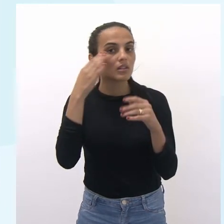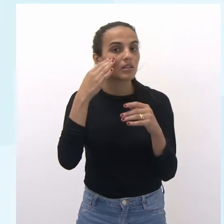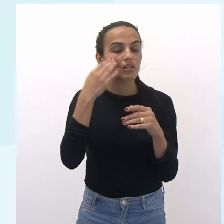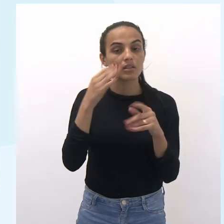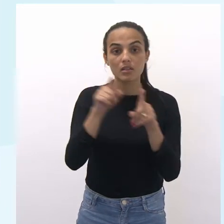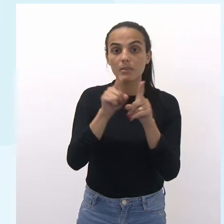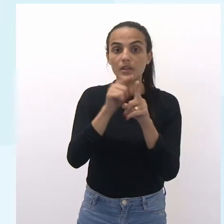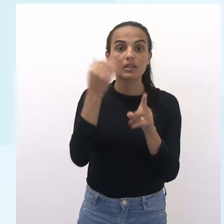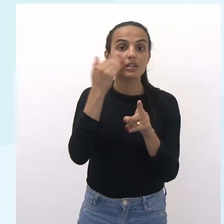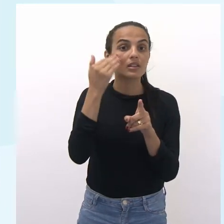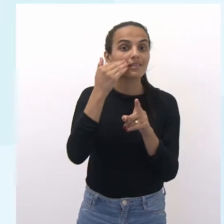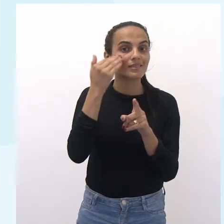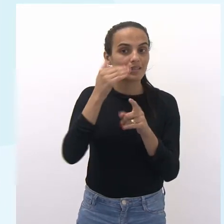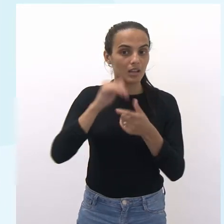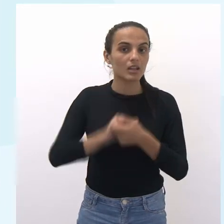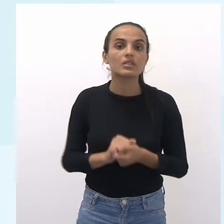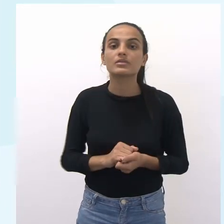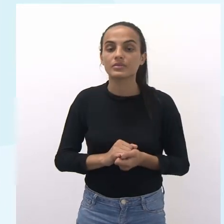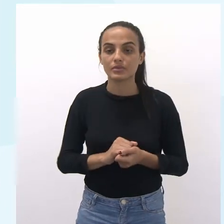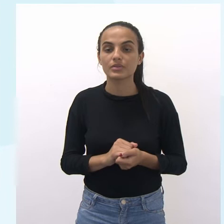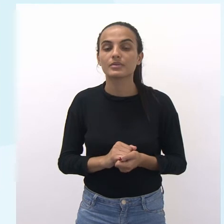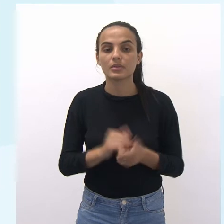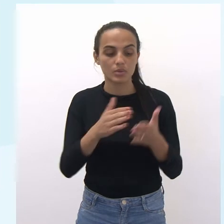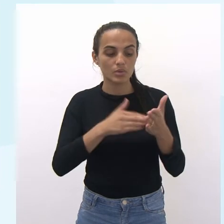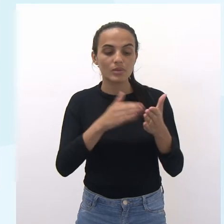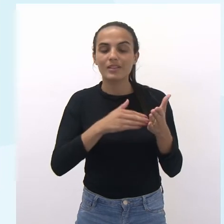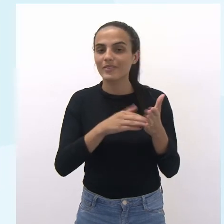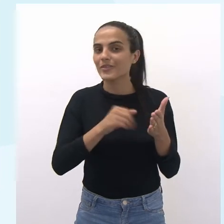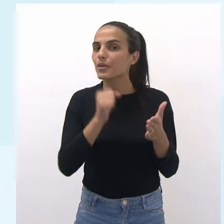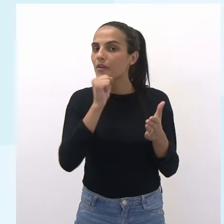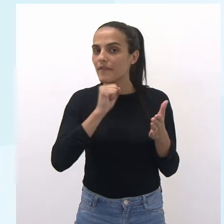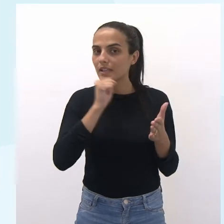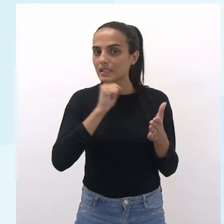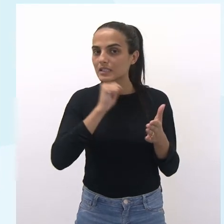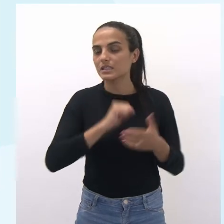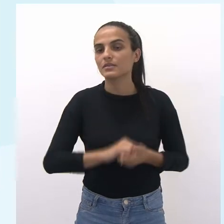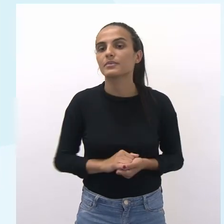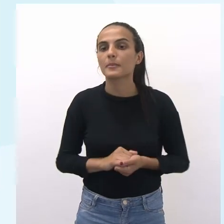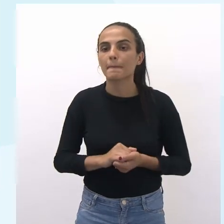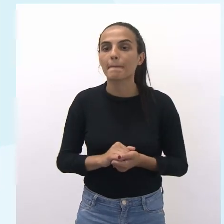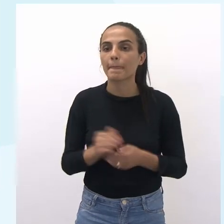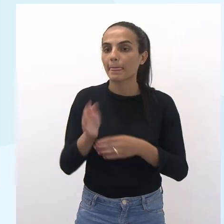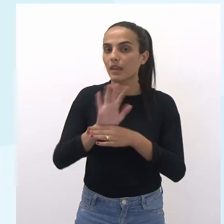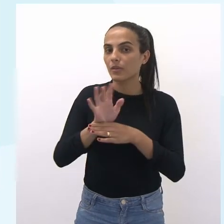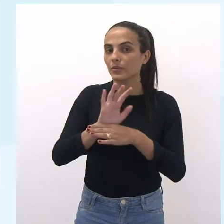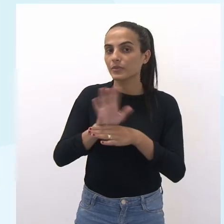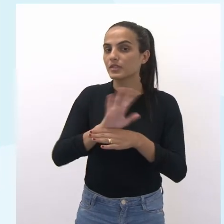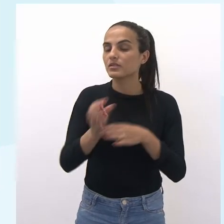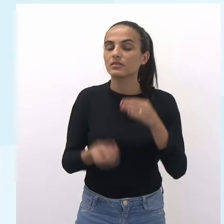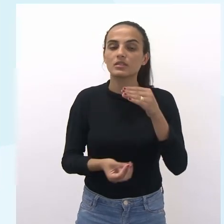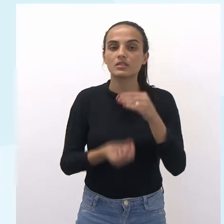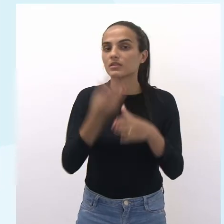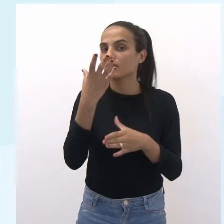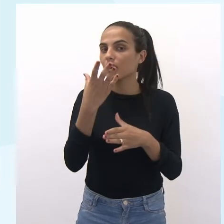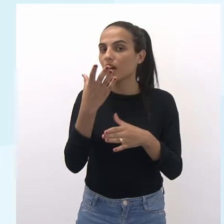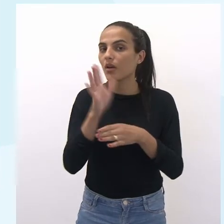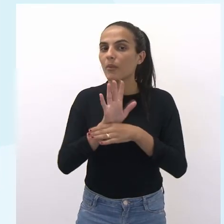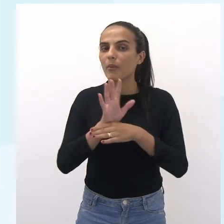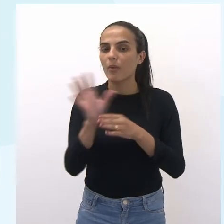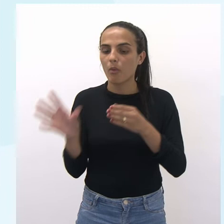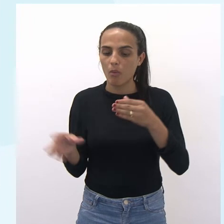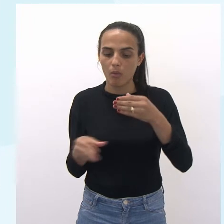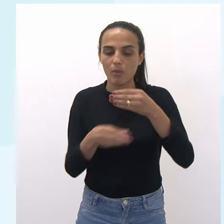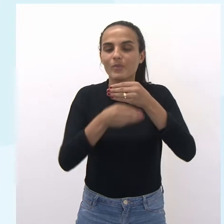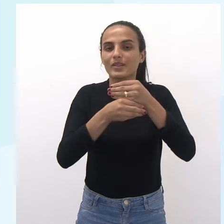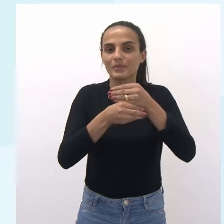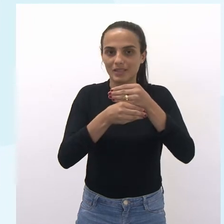de Beauvoir com sua obra A Velhice. Mas o vídeo vai surgir como complemento da